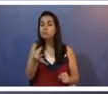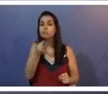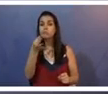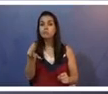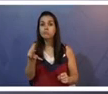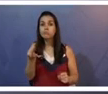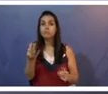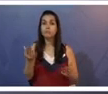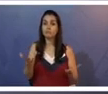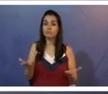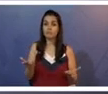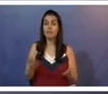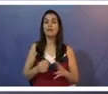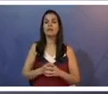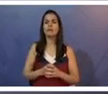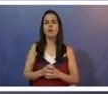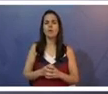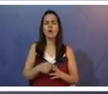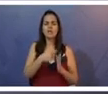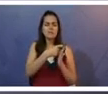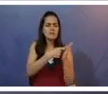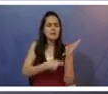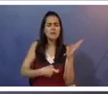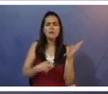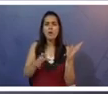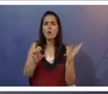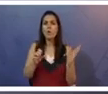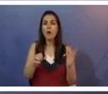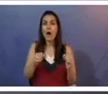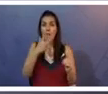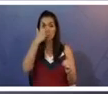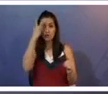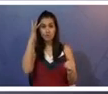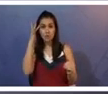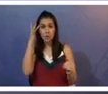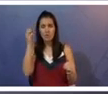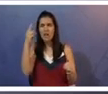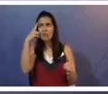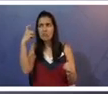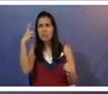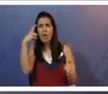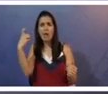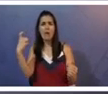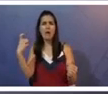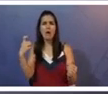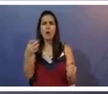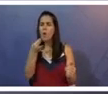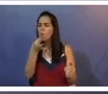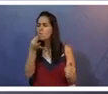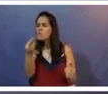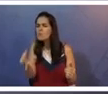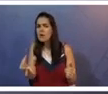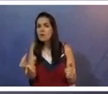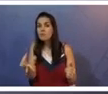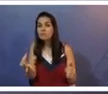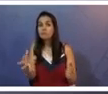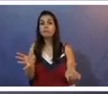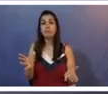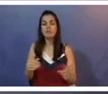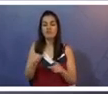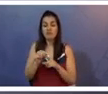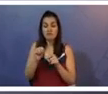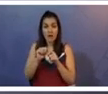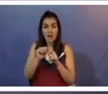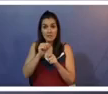argumentar, em que o enunciador defende suas ideias e opiniões com o objetivo de persuadir